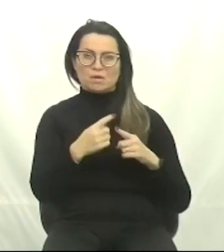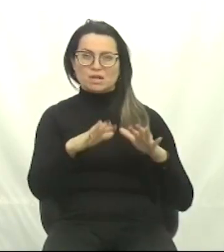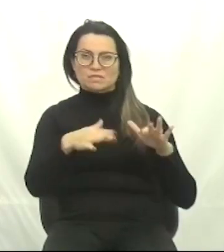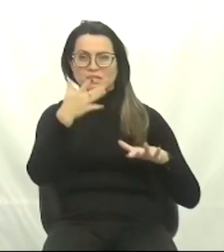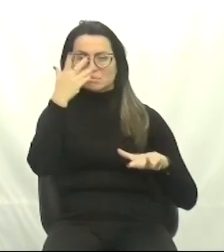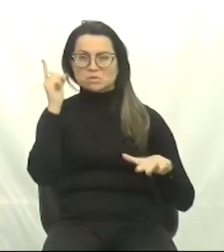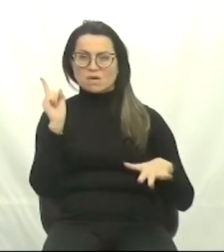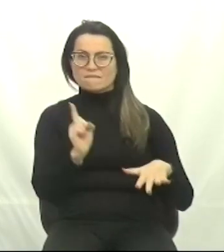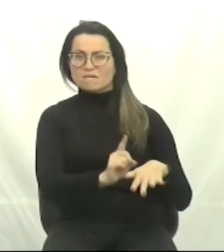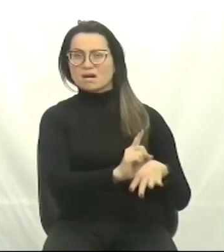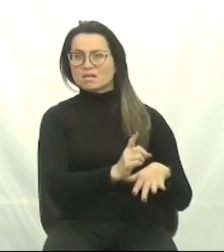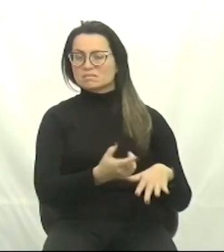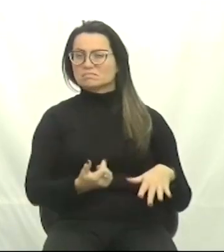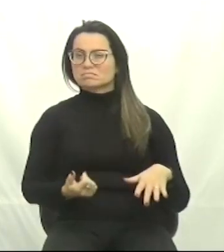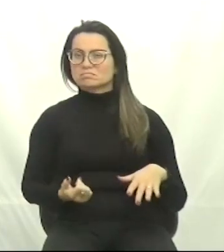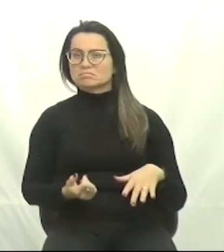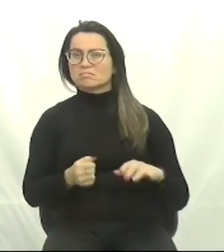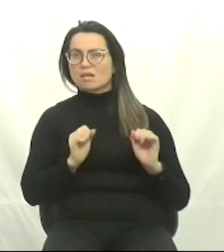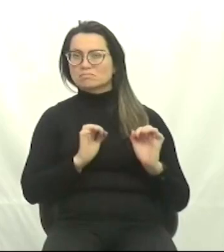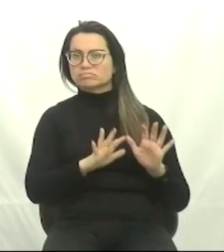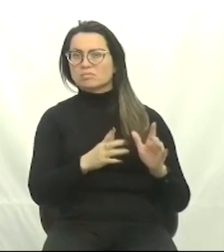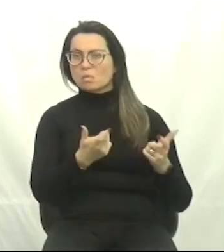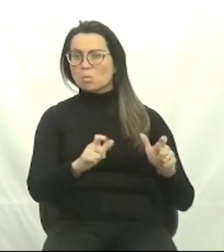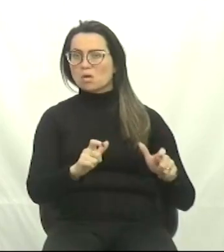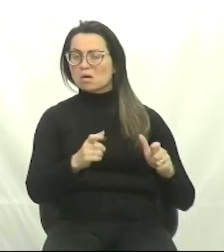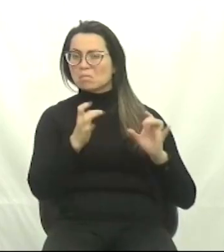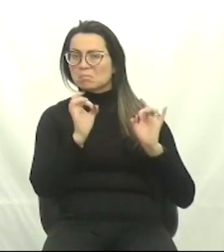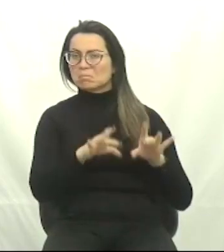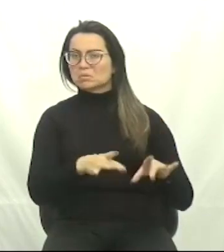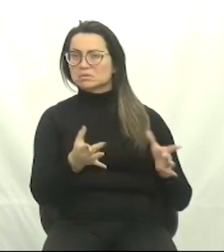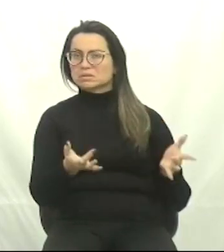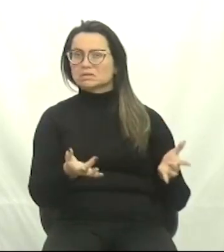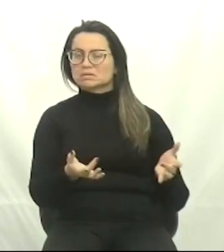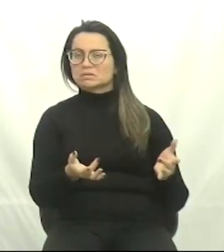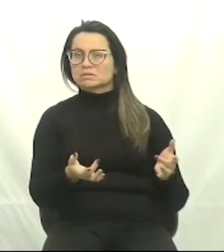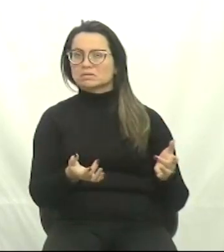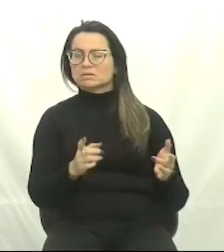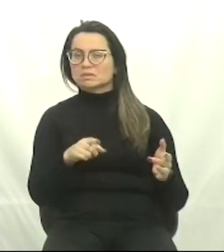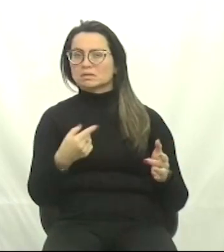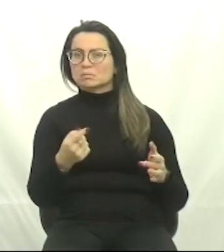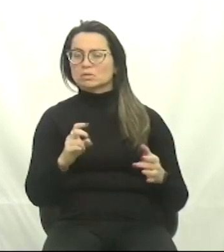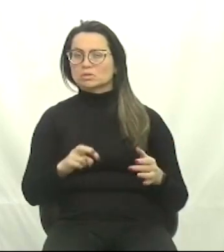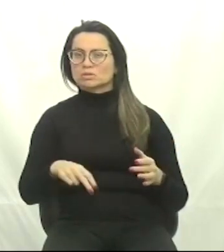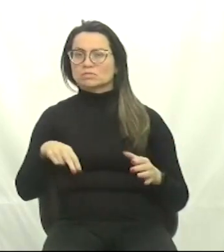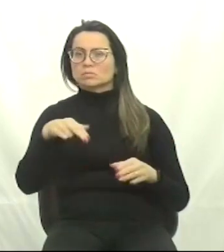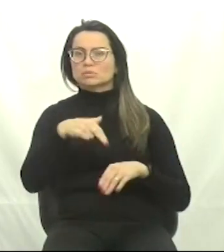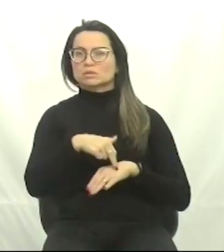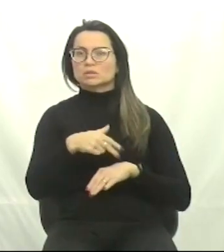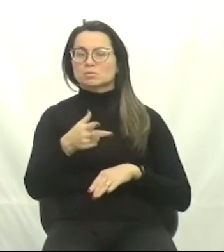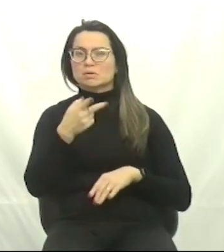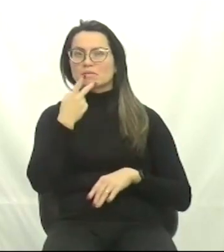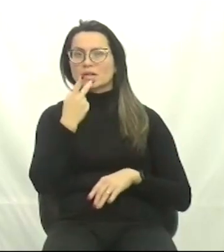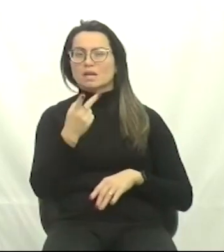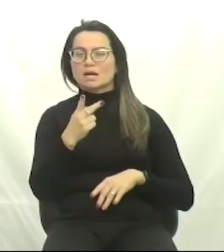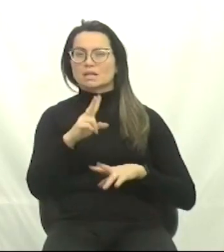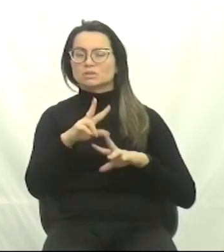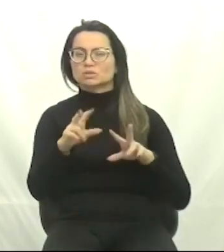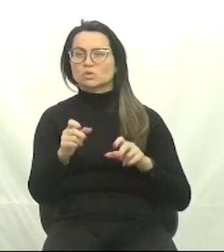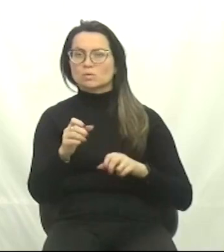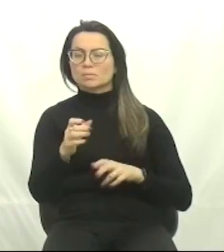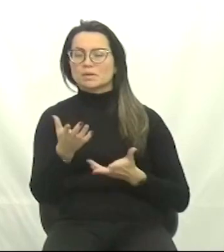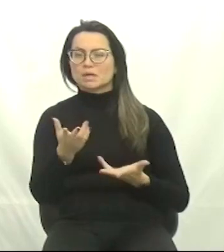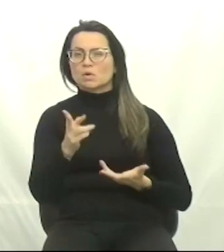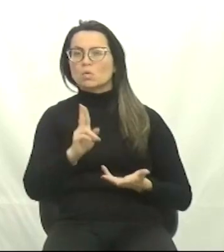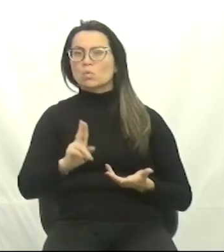lá, vereador. Então é um lugar que está abandonado. Que logo, vereador, nós vamos ter que subir aqui para falar sobre o mau uso